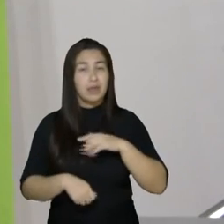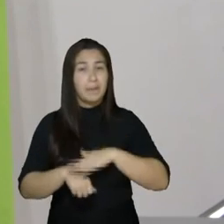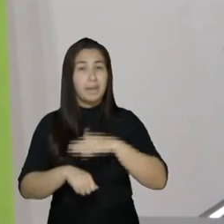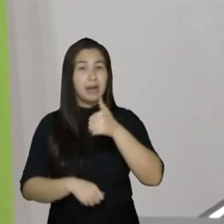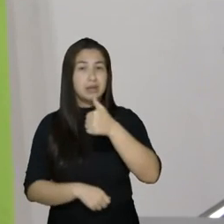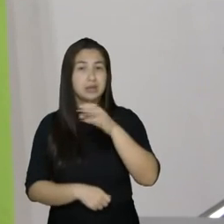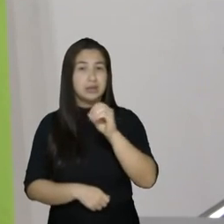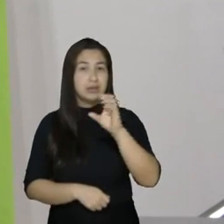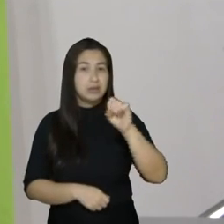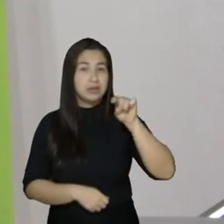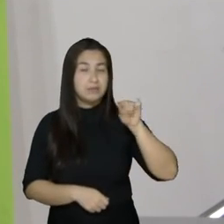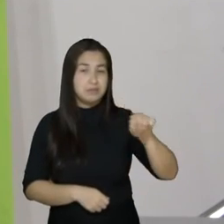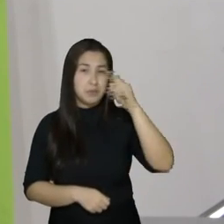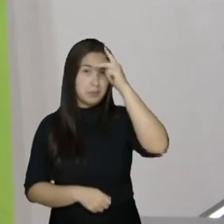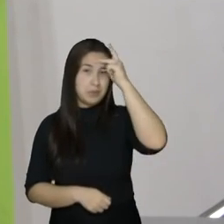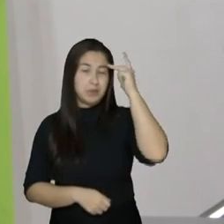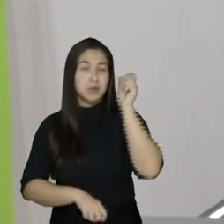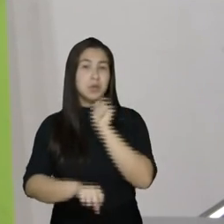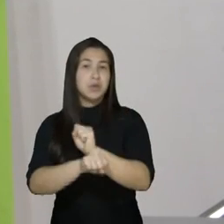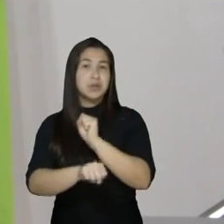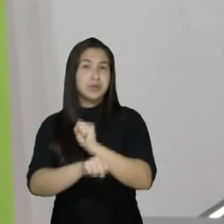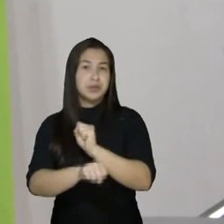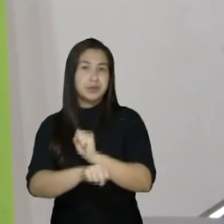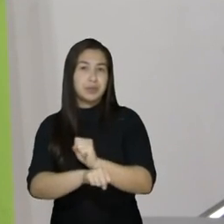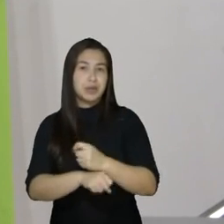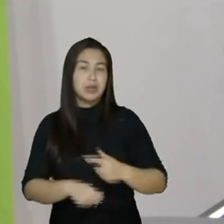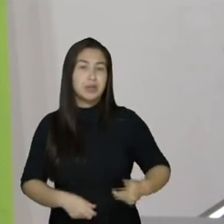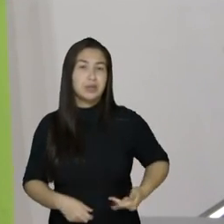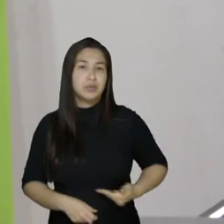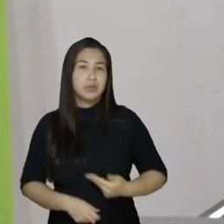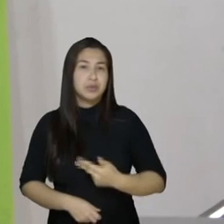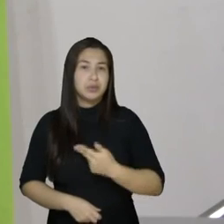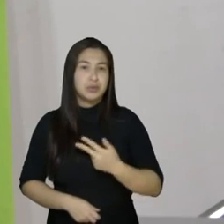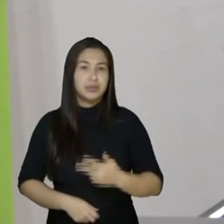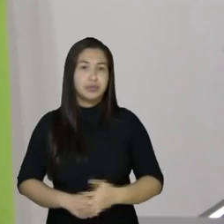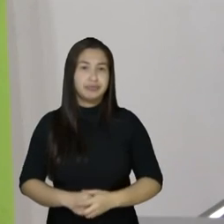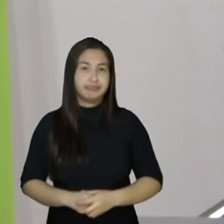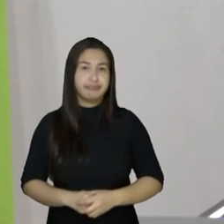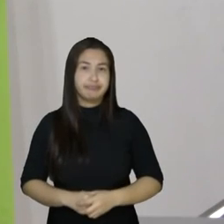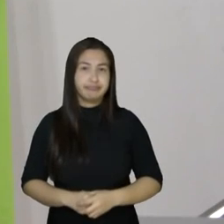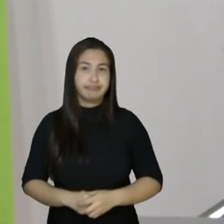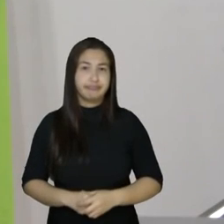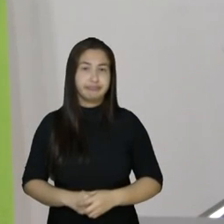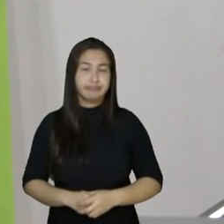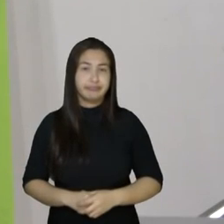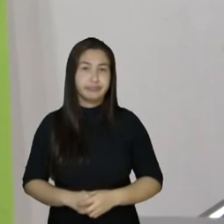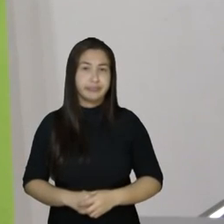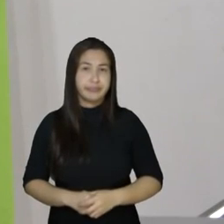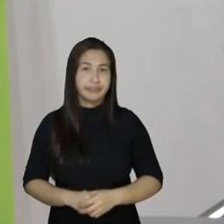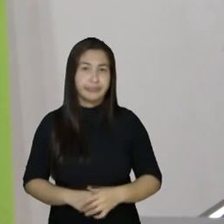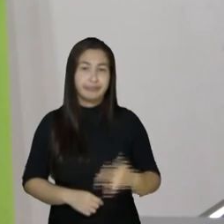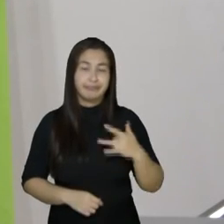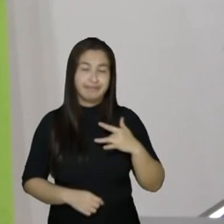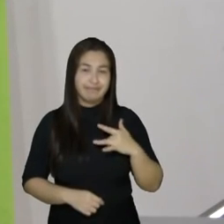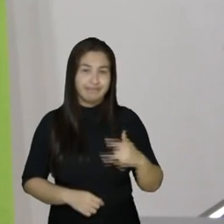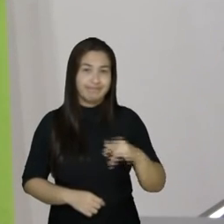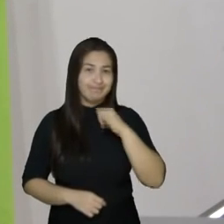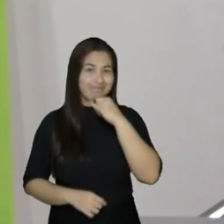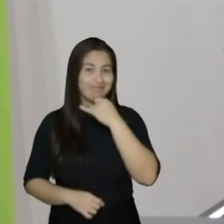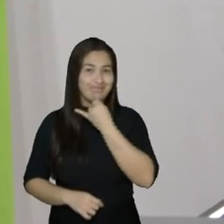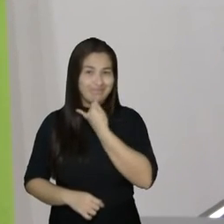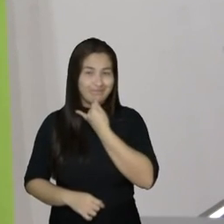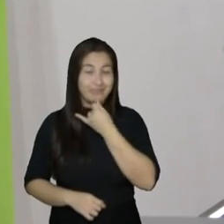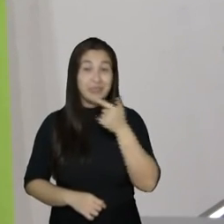pessoas aguardando uma cirurgia eletiva. É lamentável e, acima